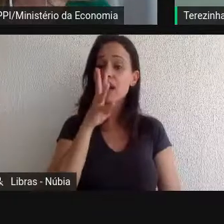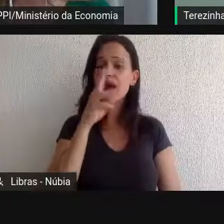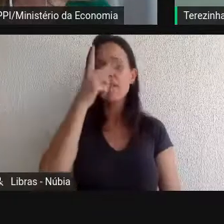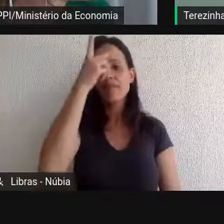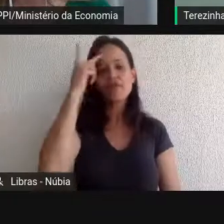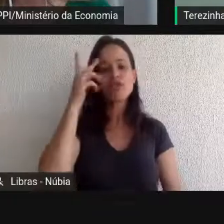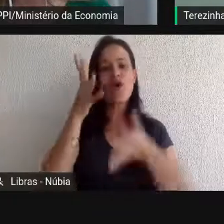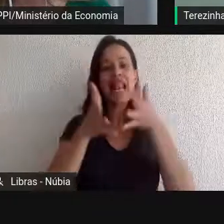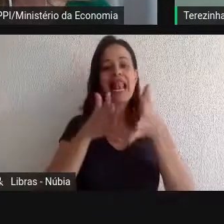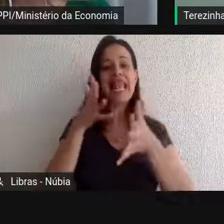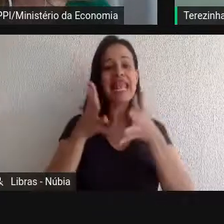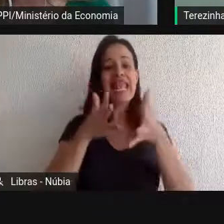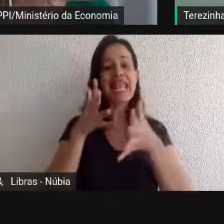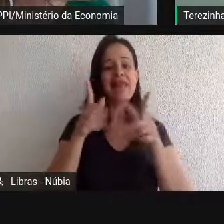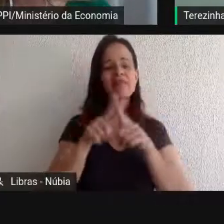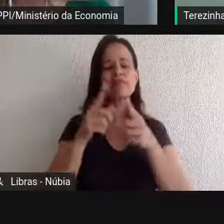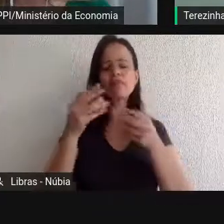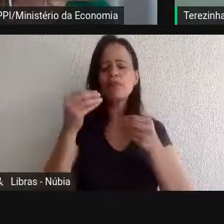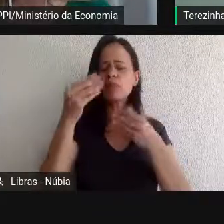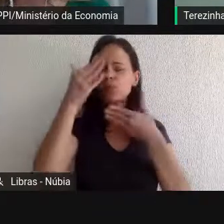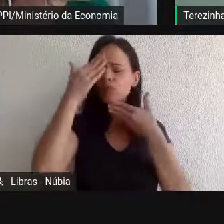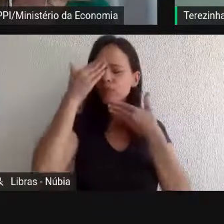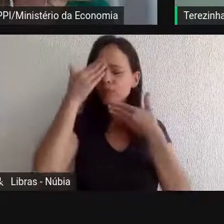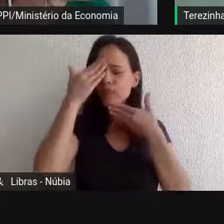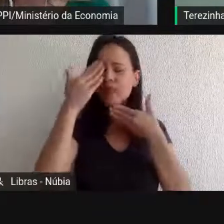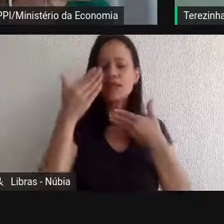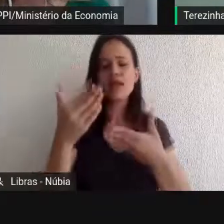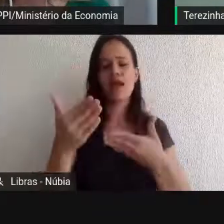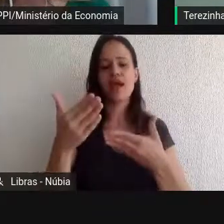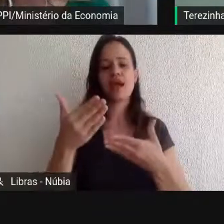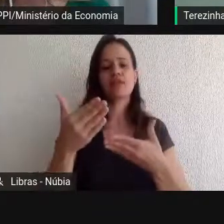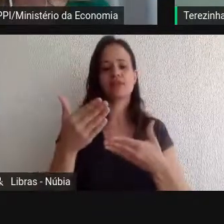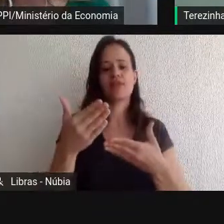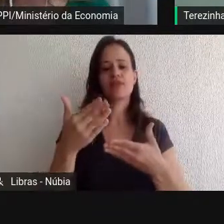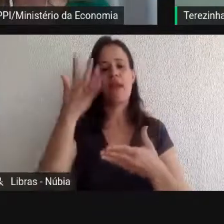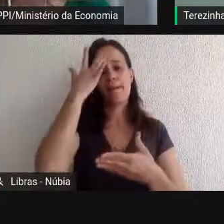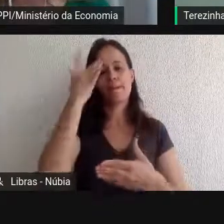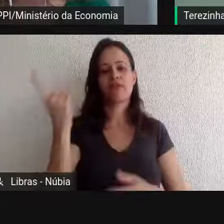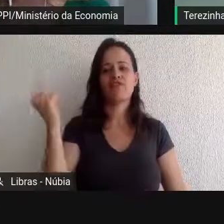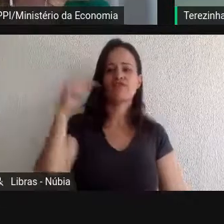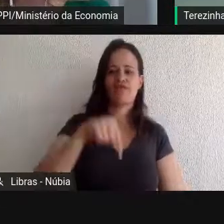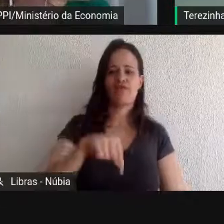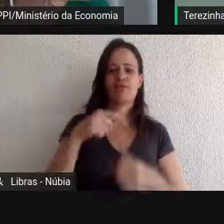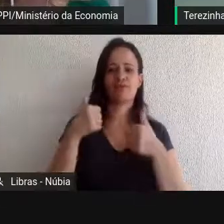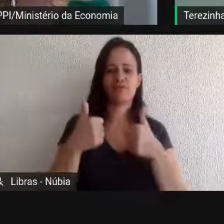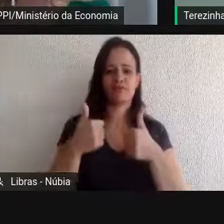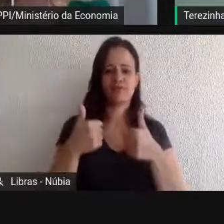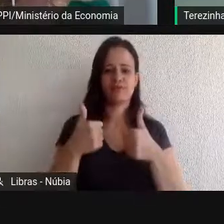Libras. Nosso muito obrigada de coração e amanhã estaremos todos por aqui.